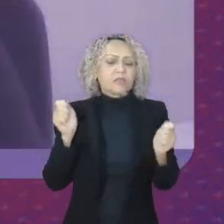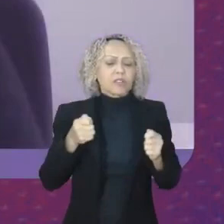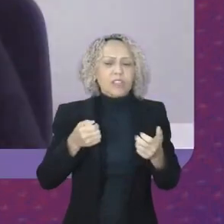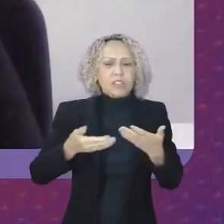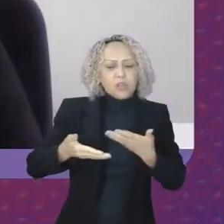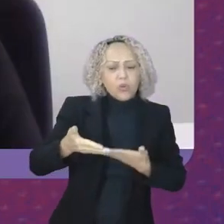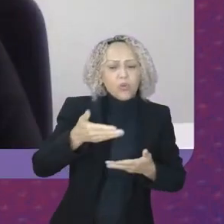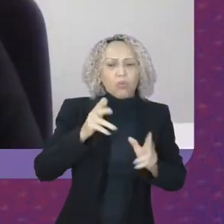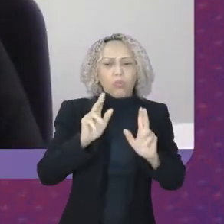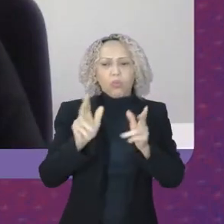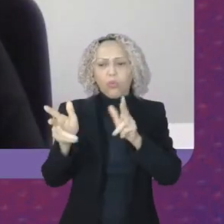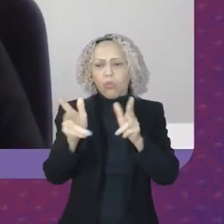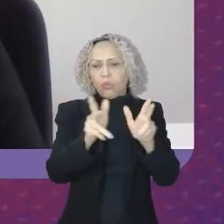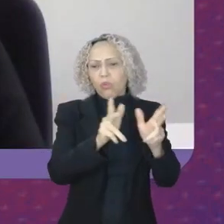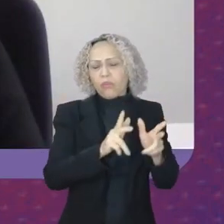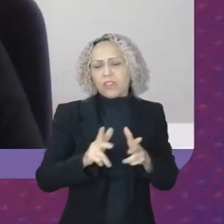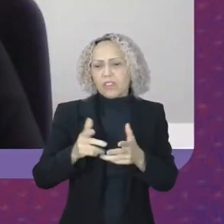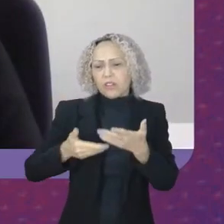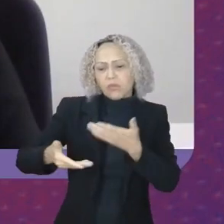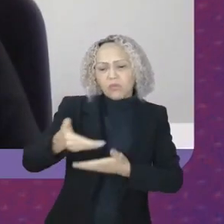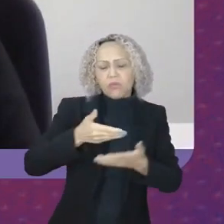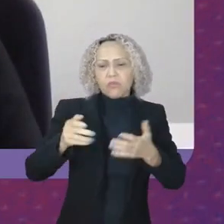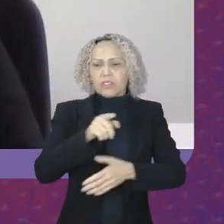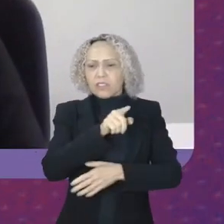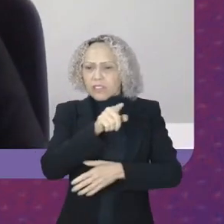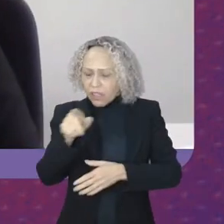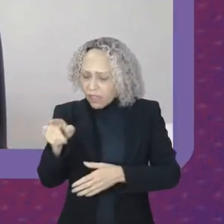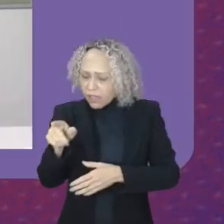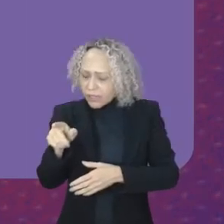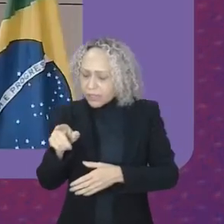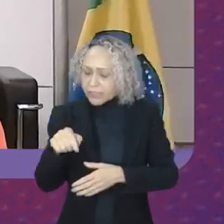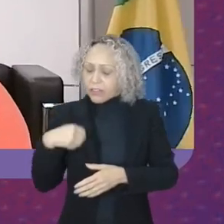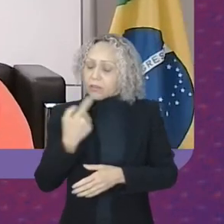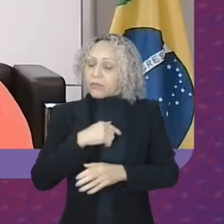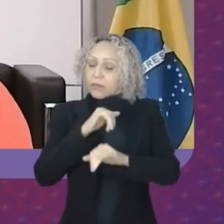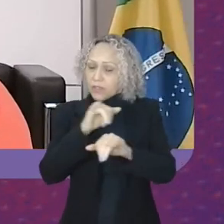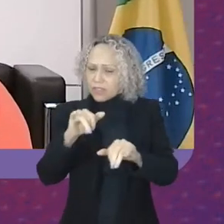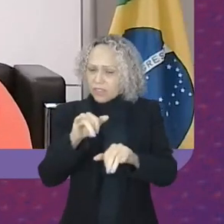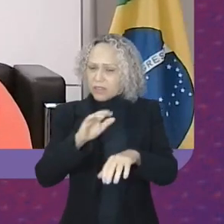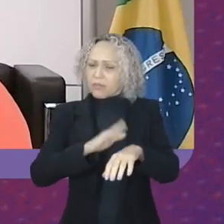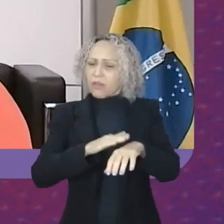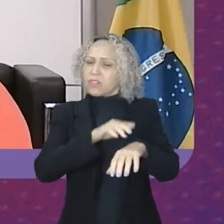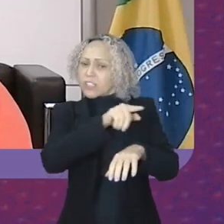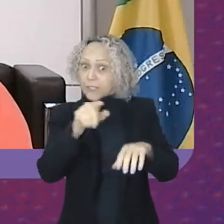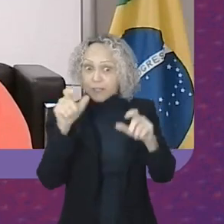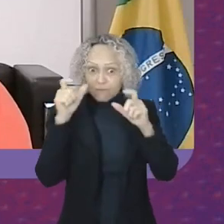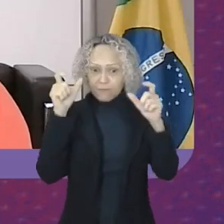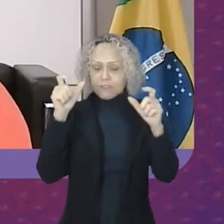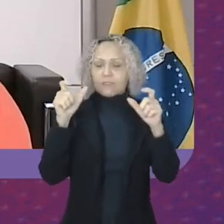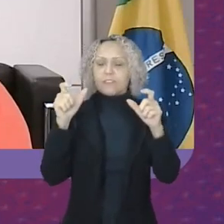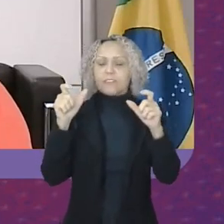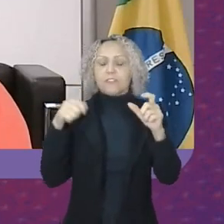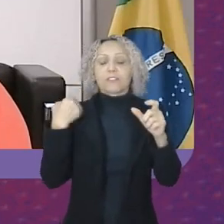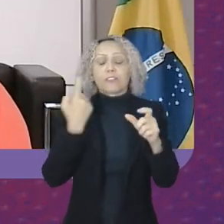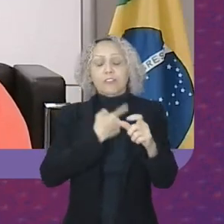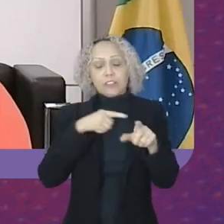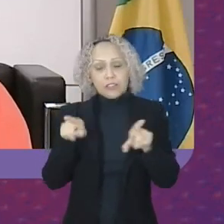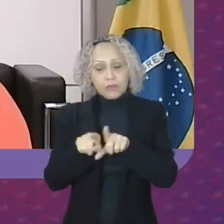precisam estar muito atentas e todas nós estaremos prontas para o próximo período.